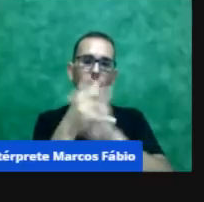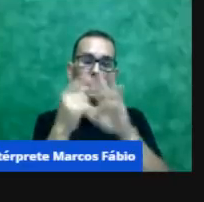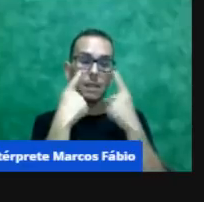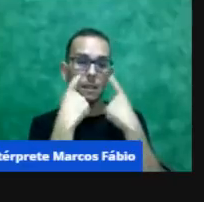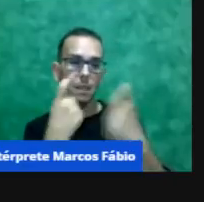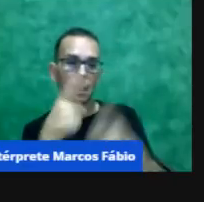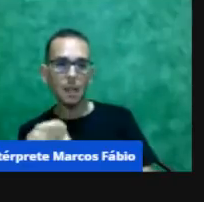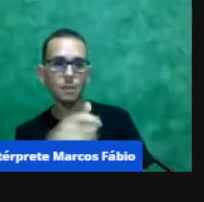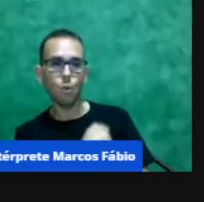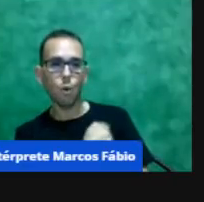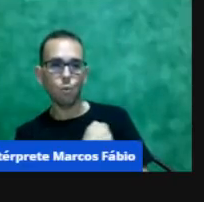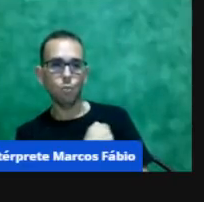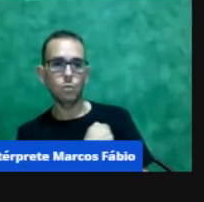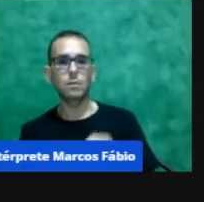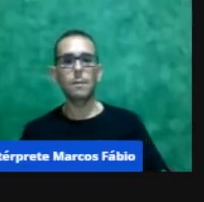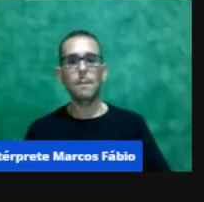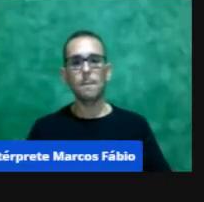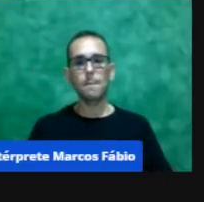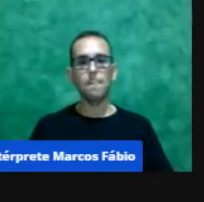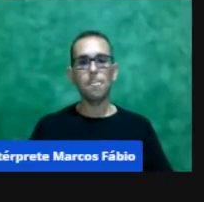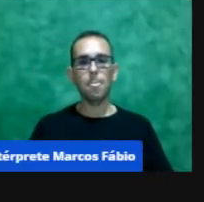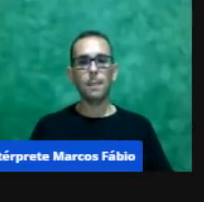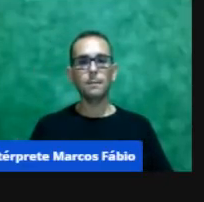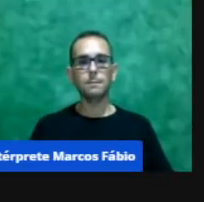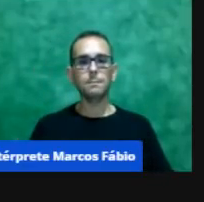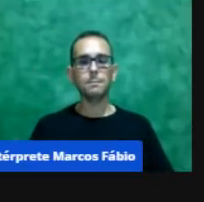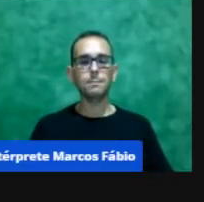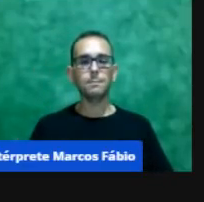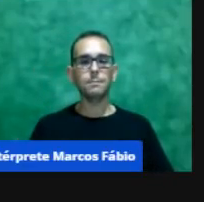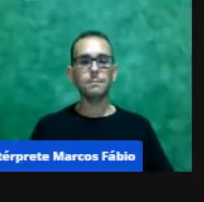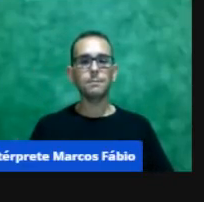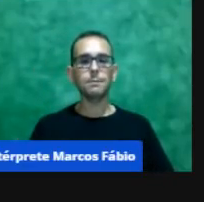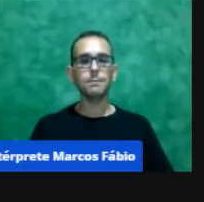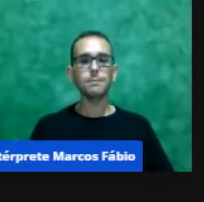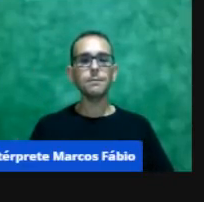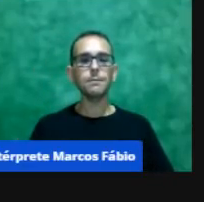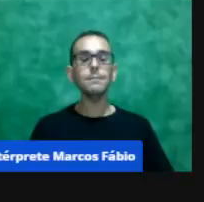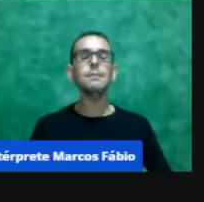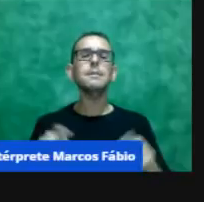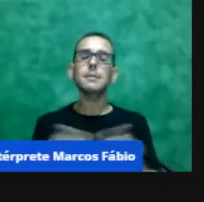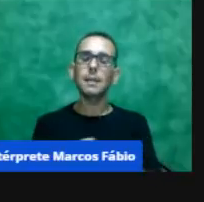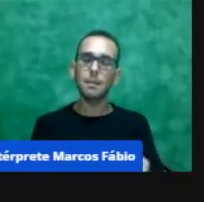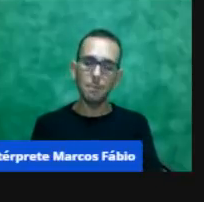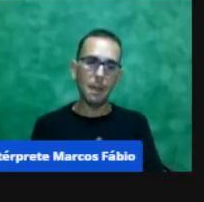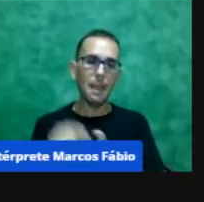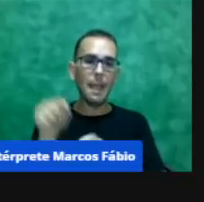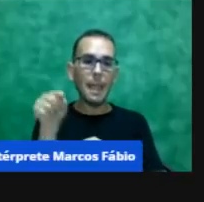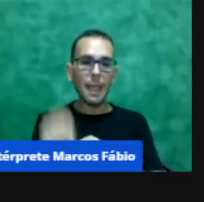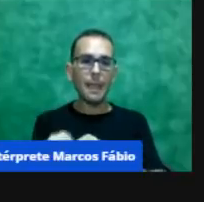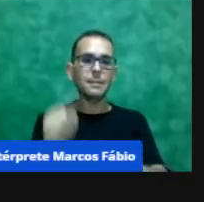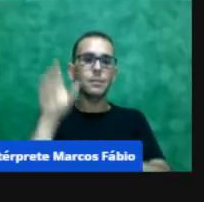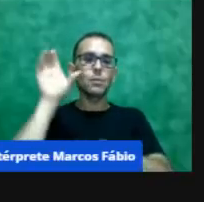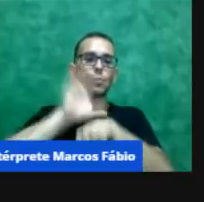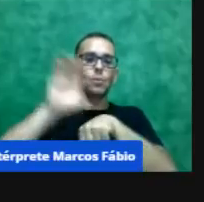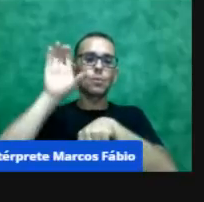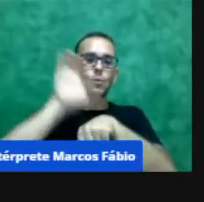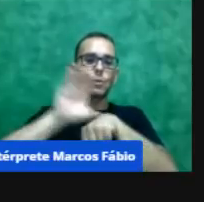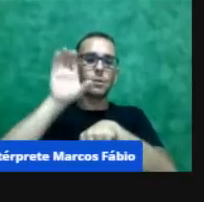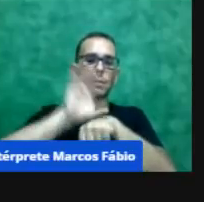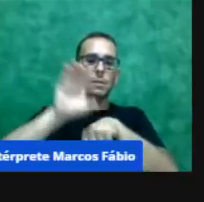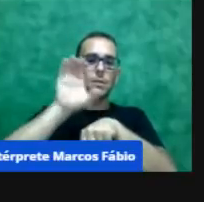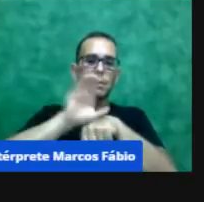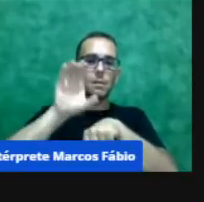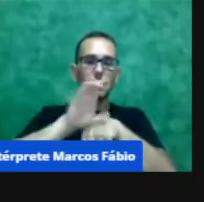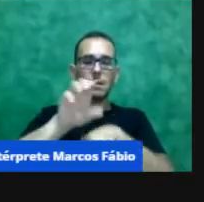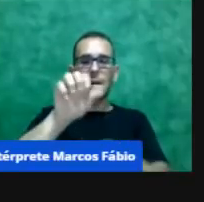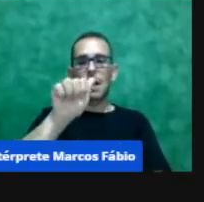são de interesse do aluno, né? E e tem muito, esse curso no